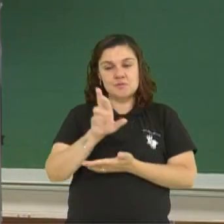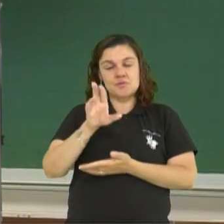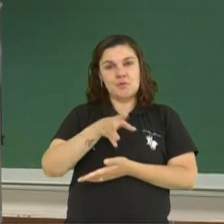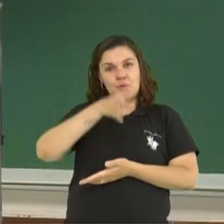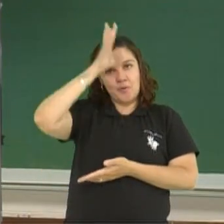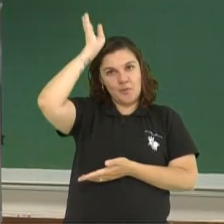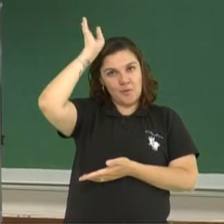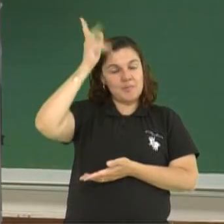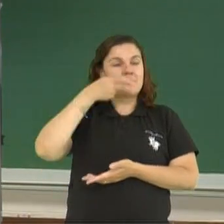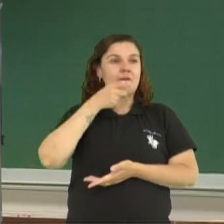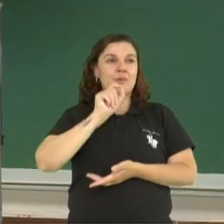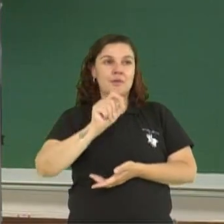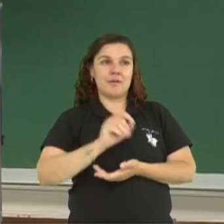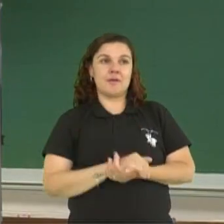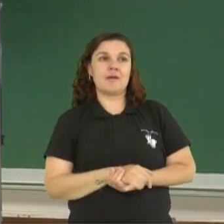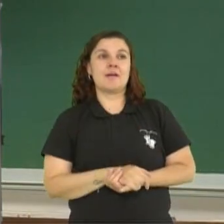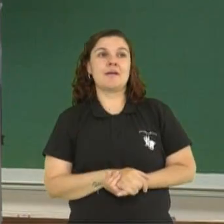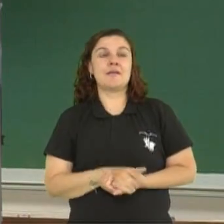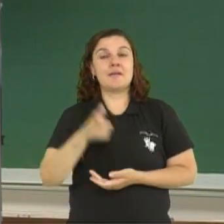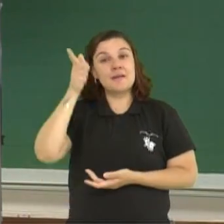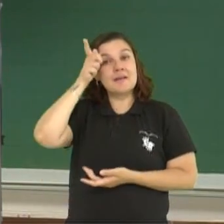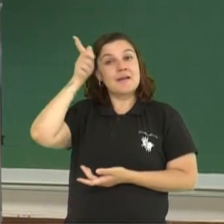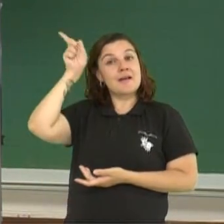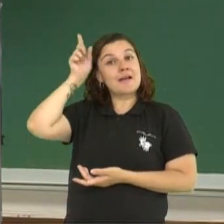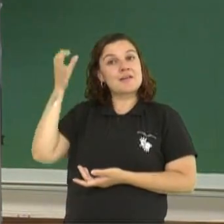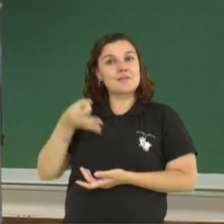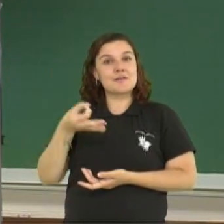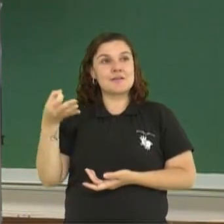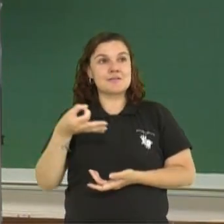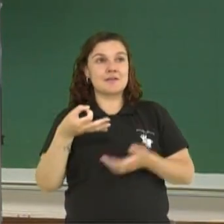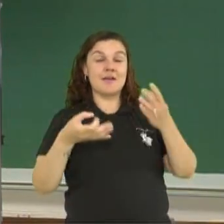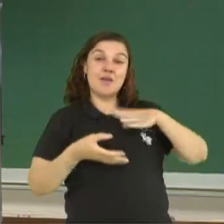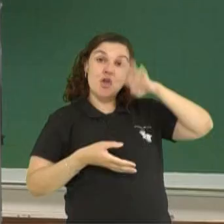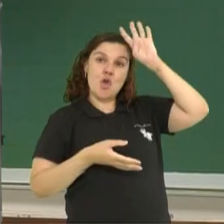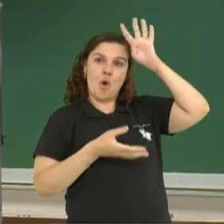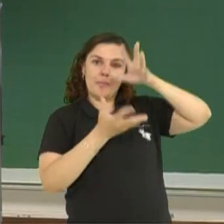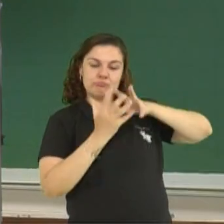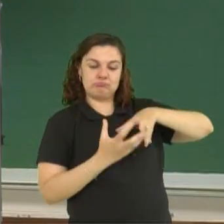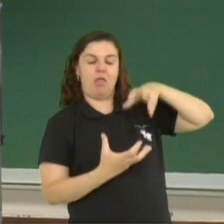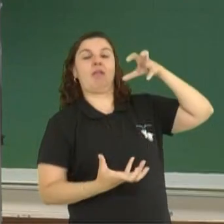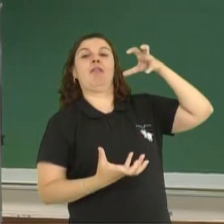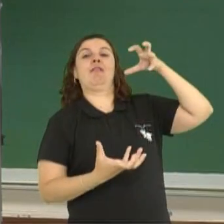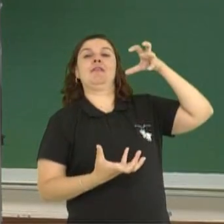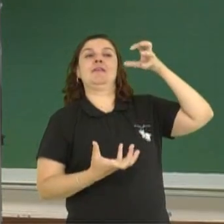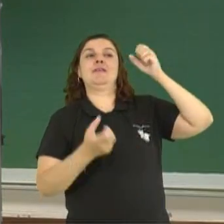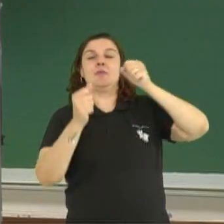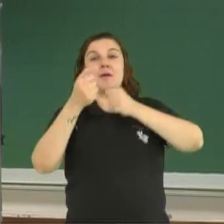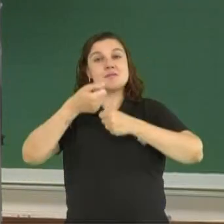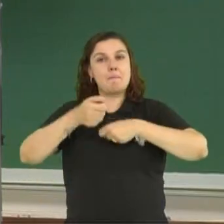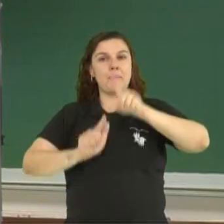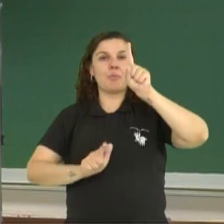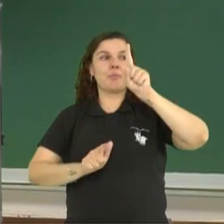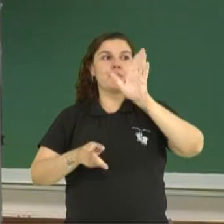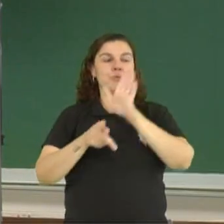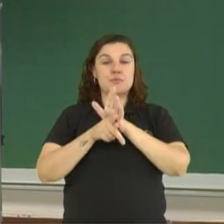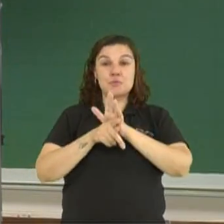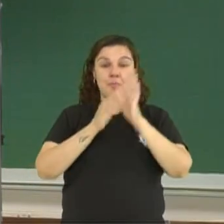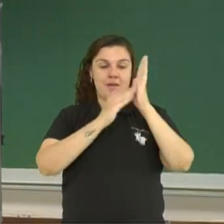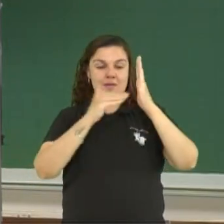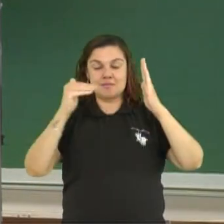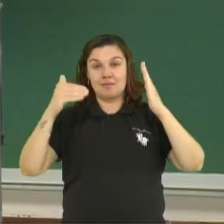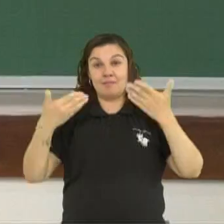até um ditado em arte dizendo que a Grécia trouxe a perfeição e Roma trouxe a grandeza. Então, quer dizer, existe um upgrade da estética através do